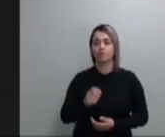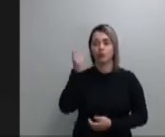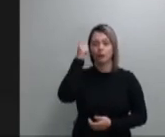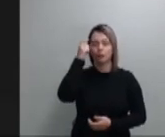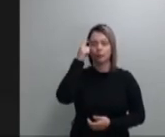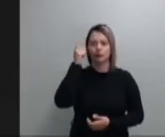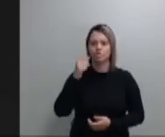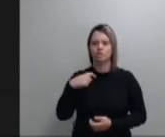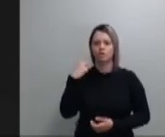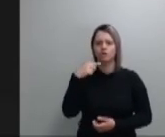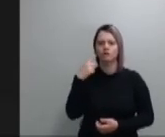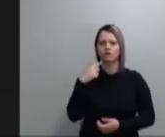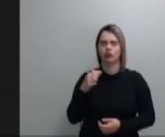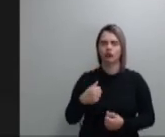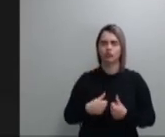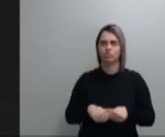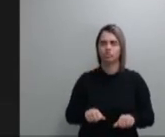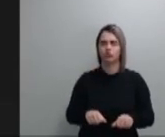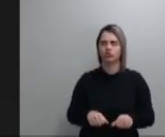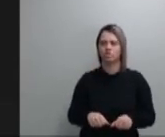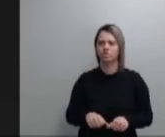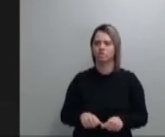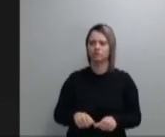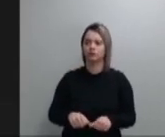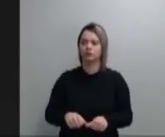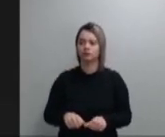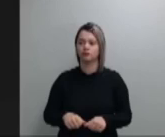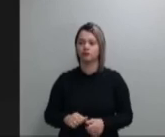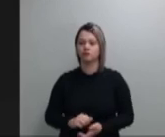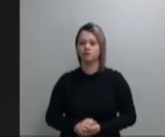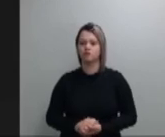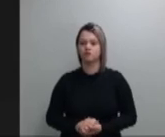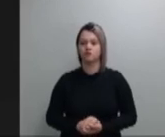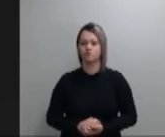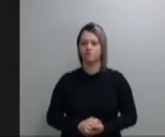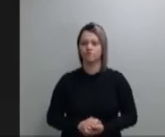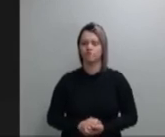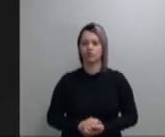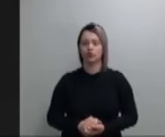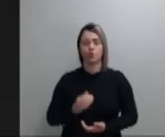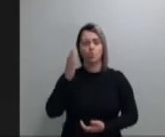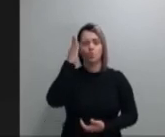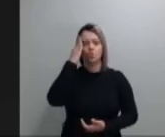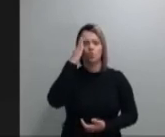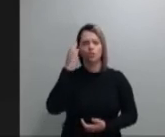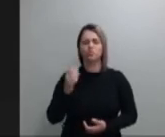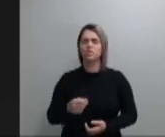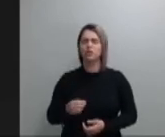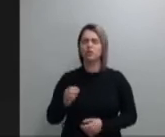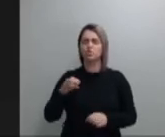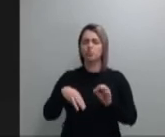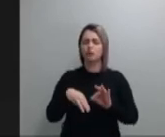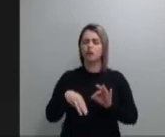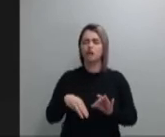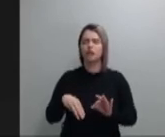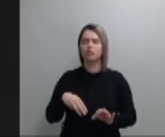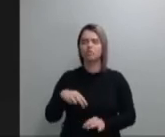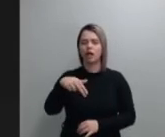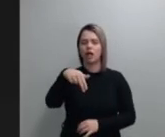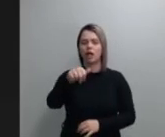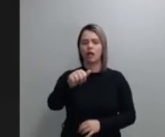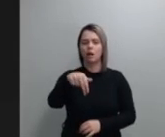ficam ministro Cuquina por favor eu ia não sei se o ministro Napoleão ainda teria disposição